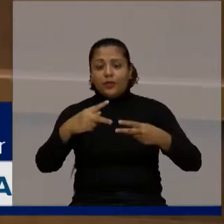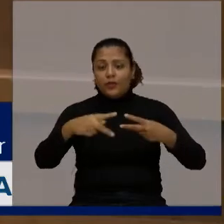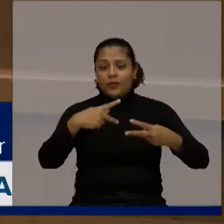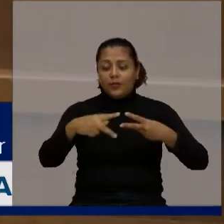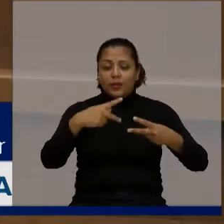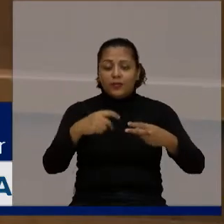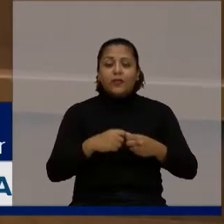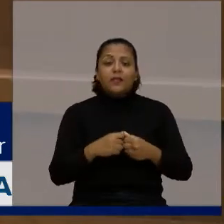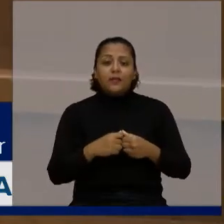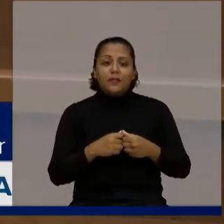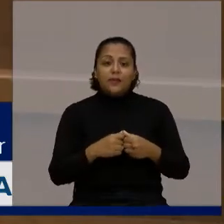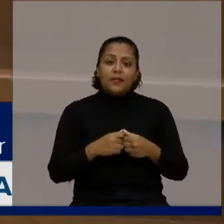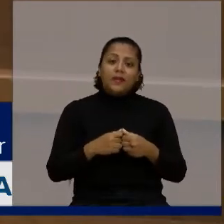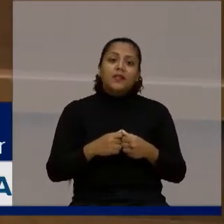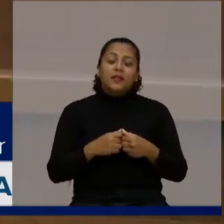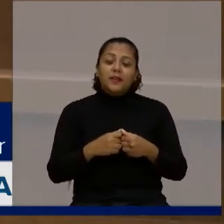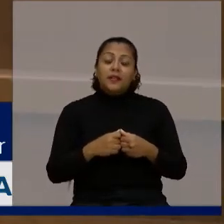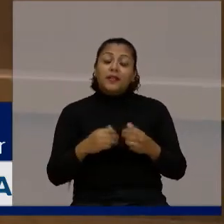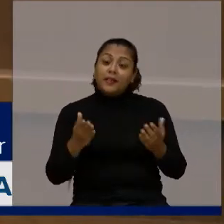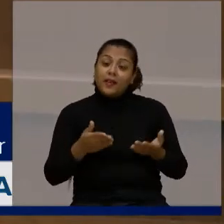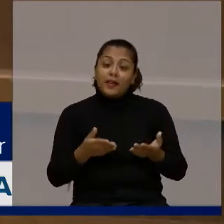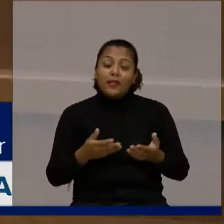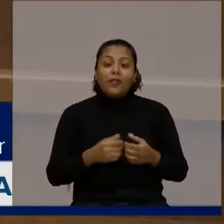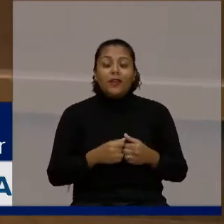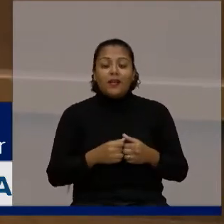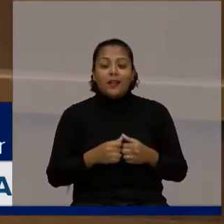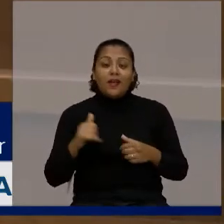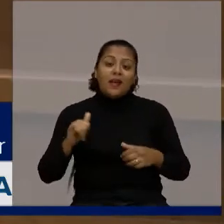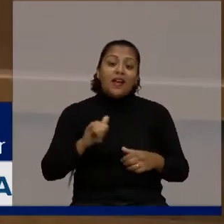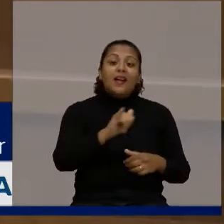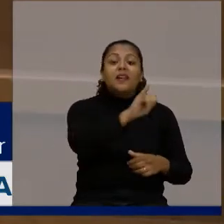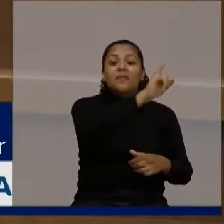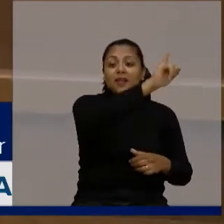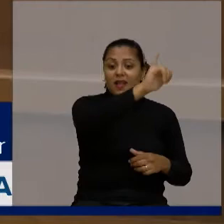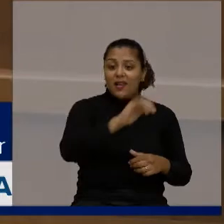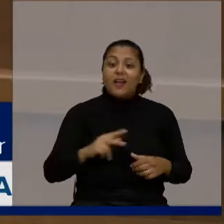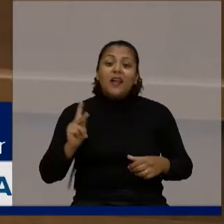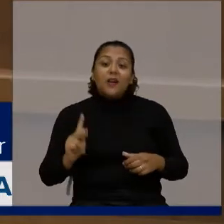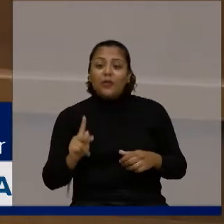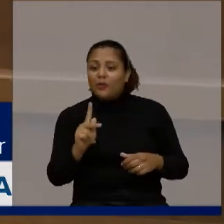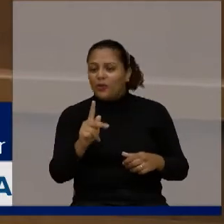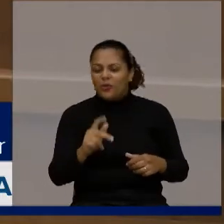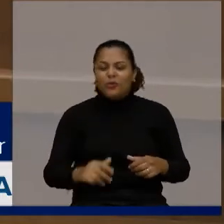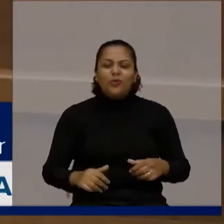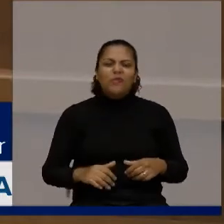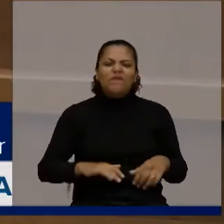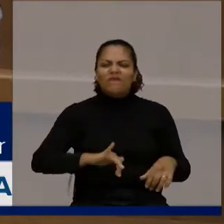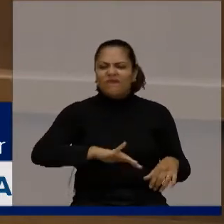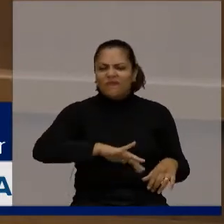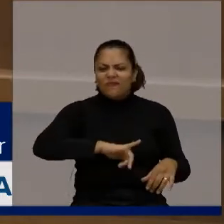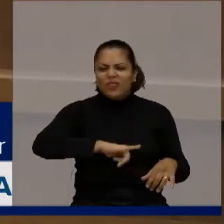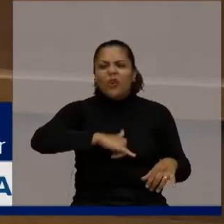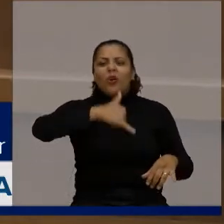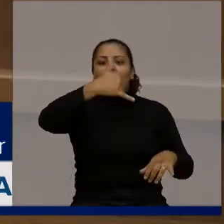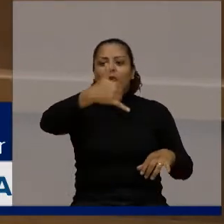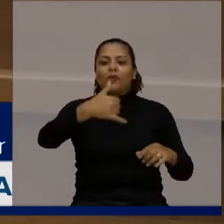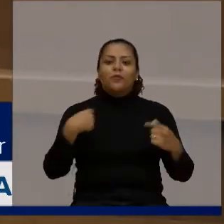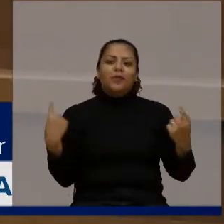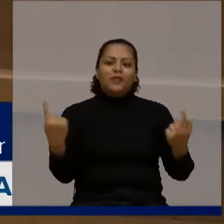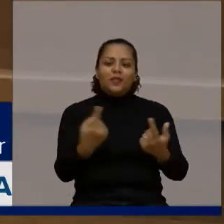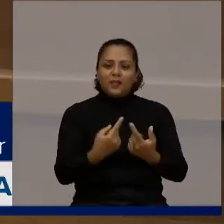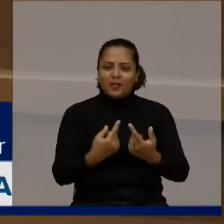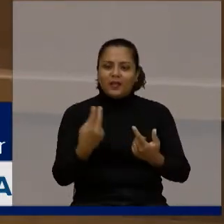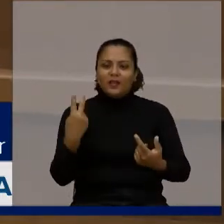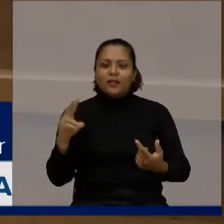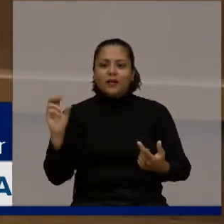eles estavam errados, e a Embraer continua nos dando muito orgulho, e o Osiris Silva é parte disso. Então, parabéns, gostaria